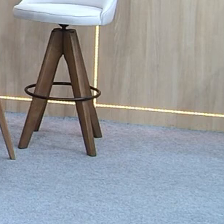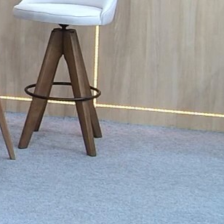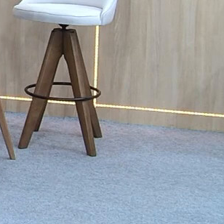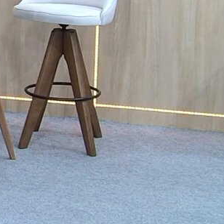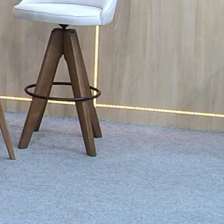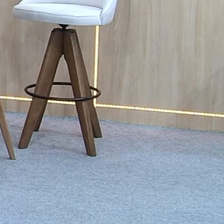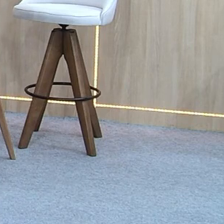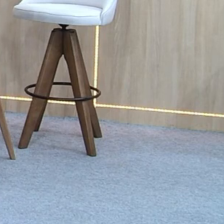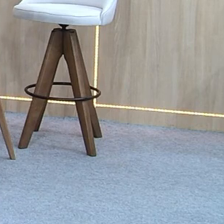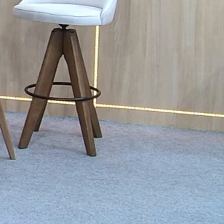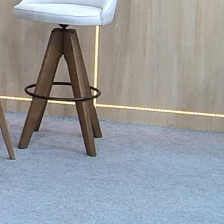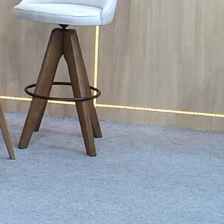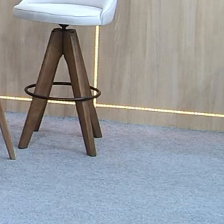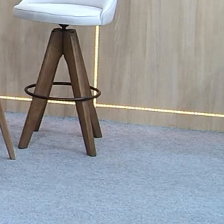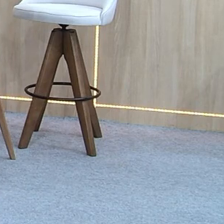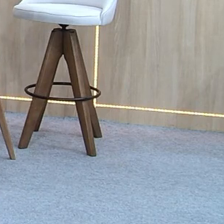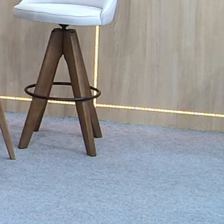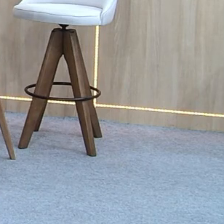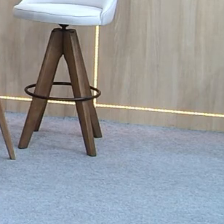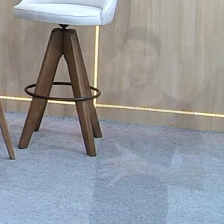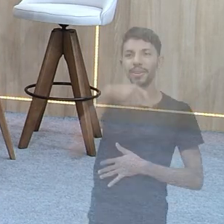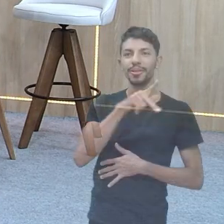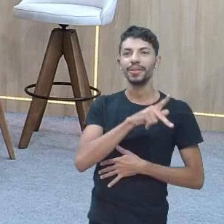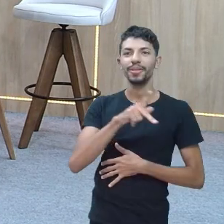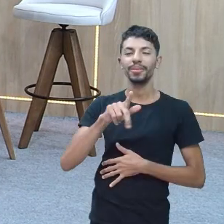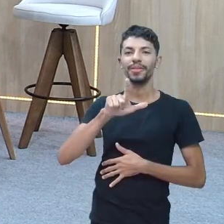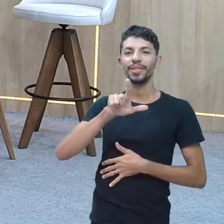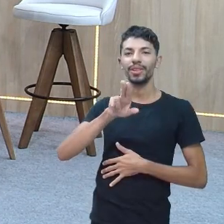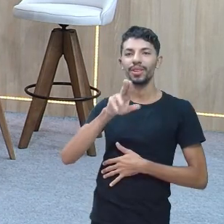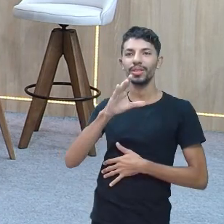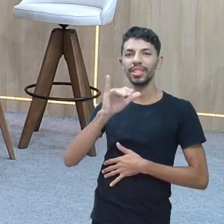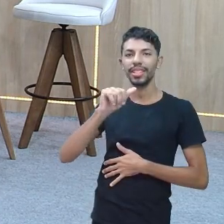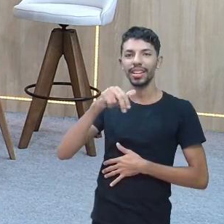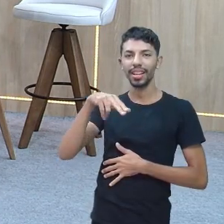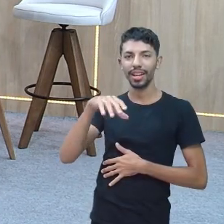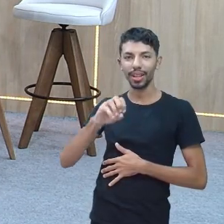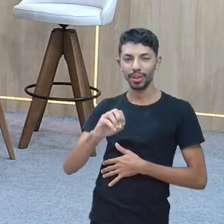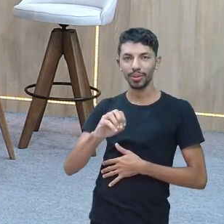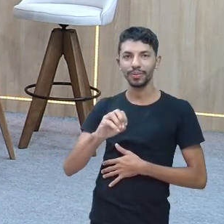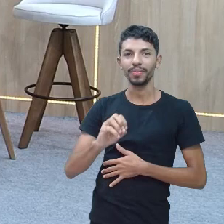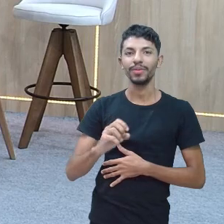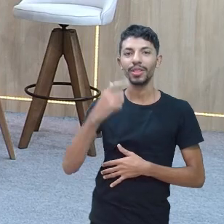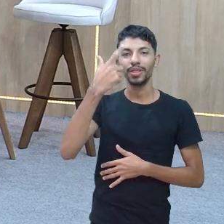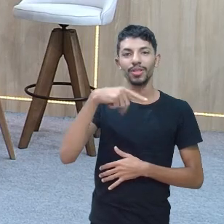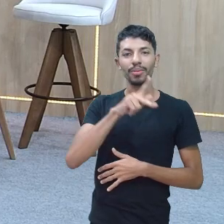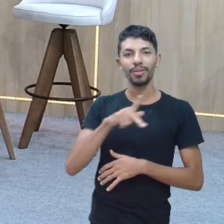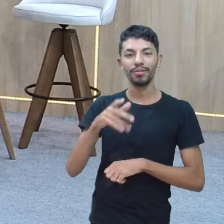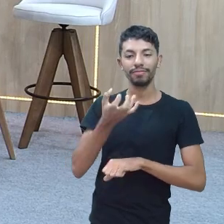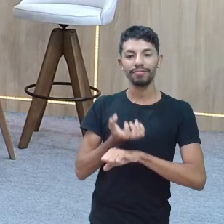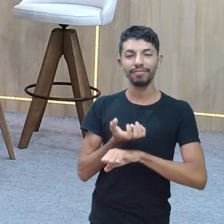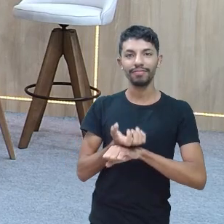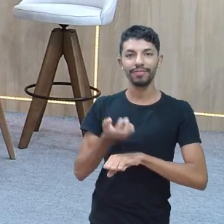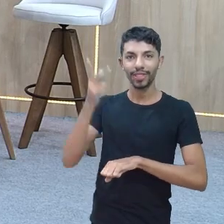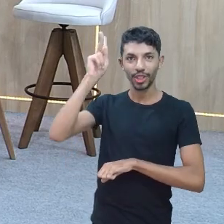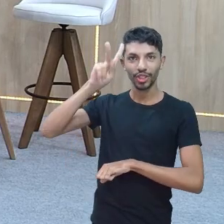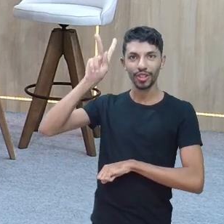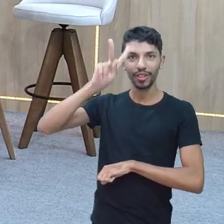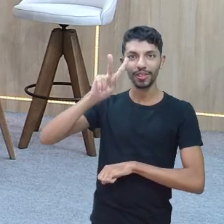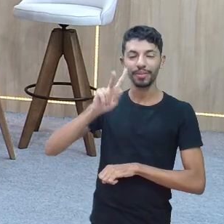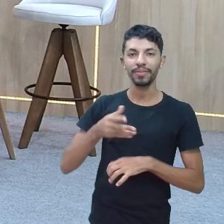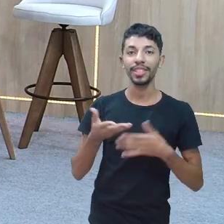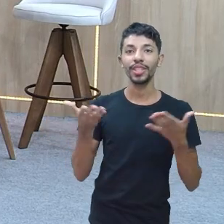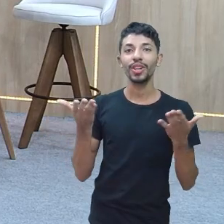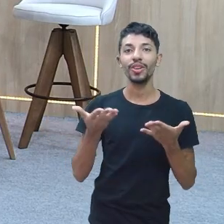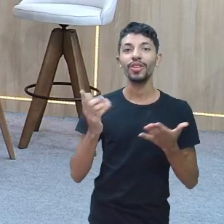Olá pessoal, eu sou o professor Luciano Vasconcelos Júnior, professor de História, e hoje